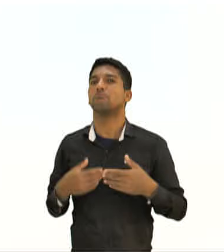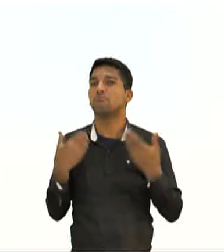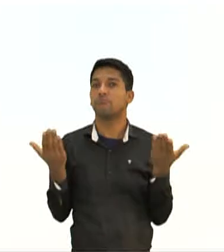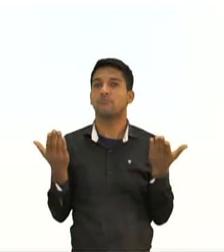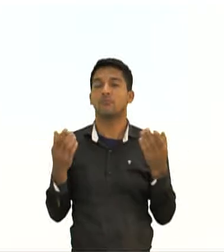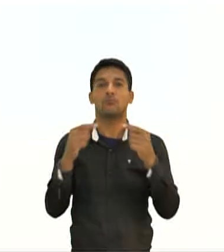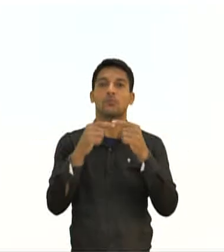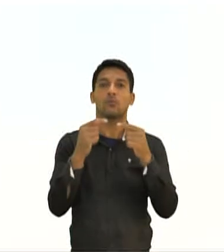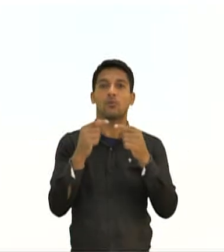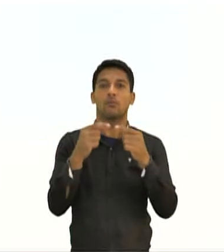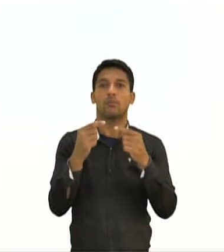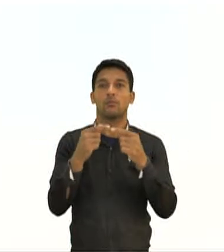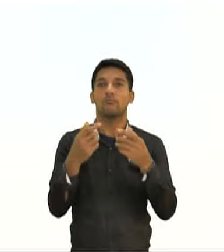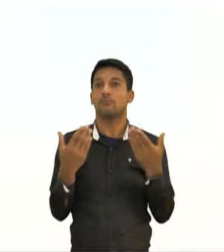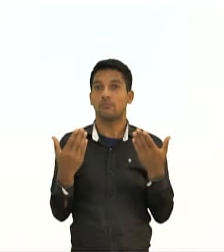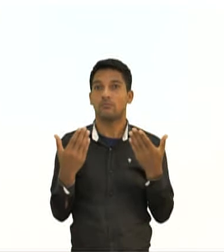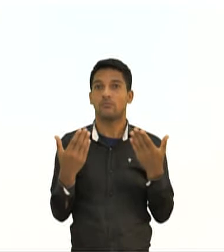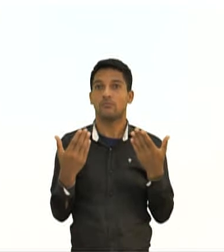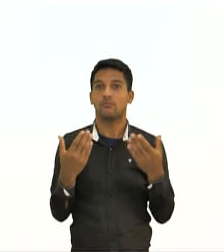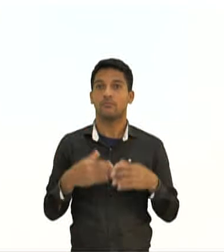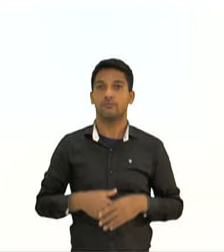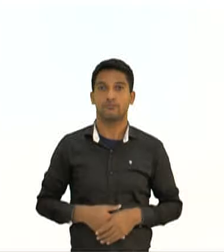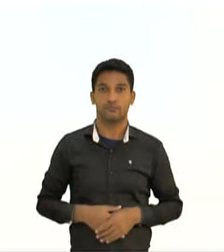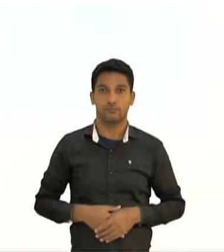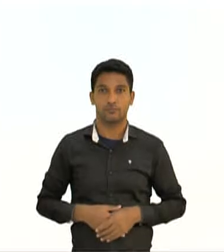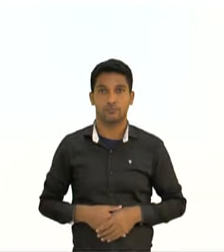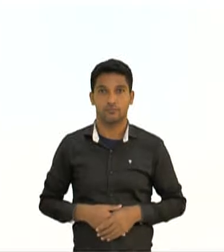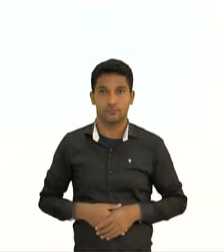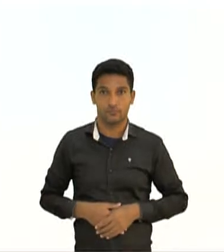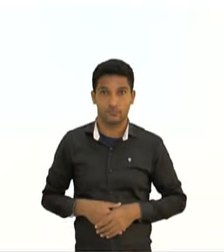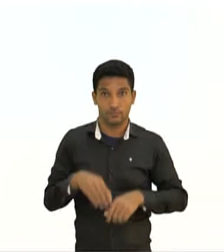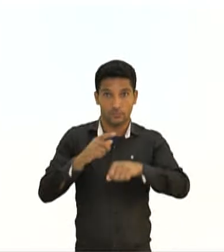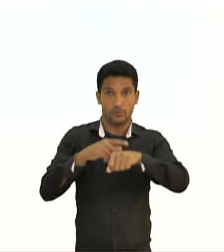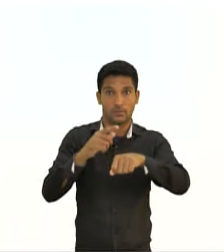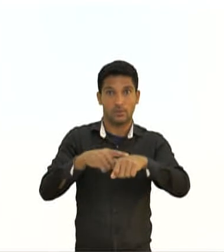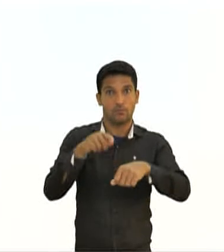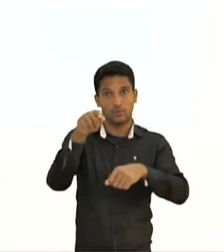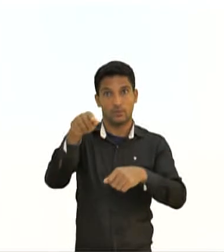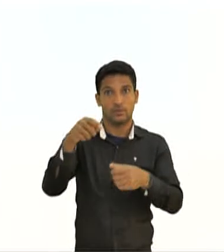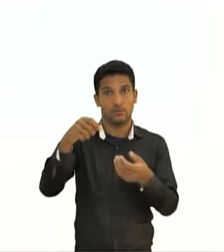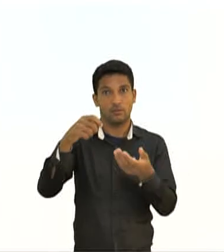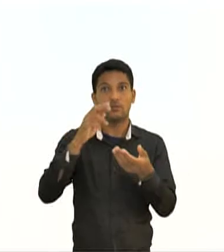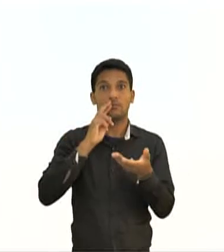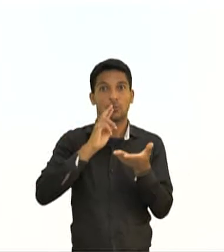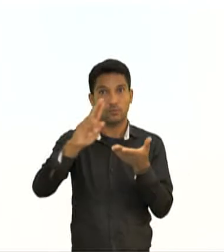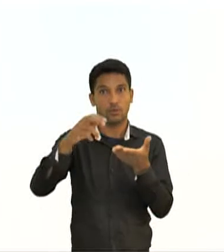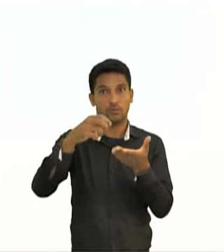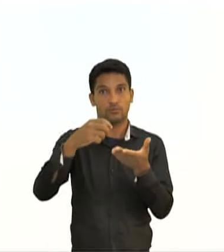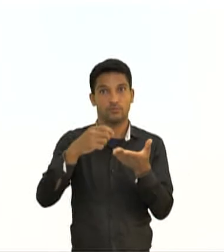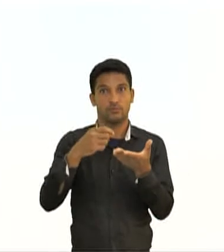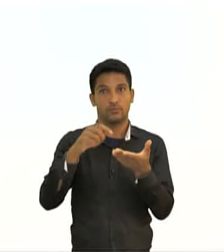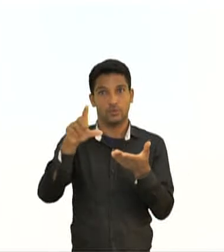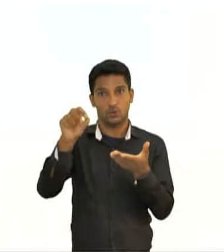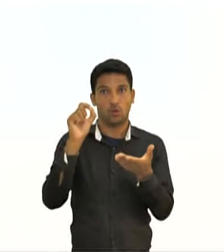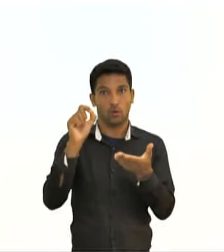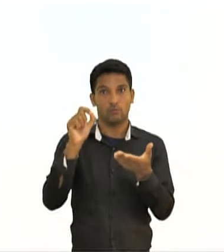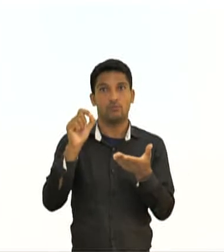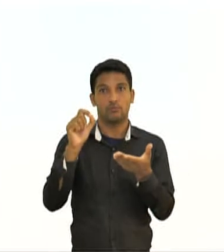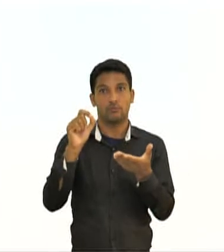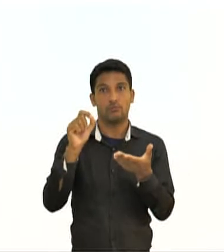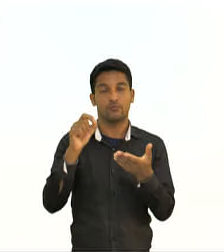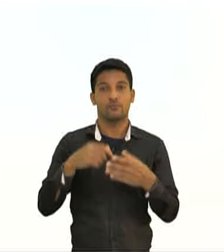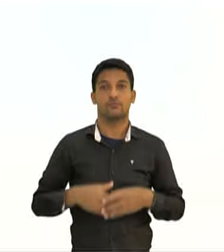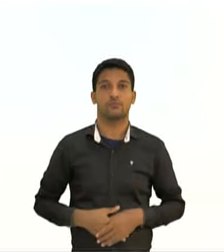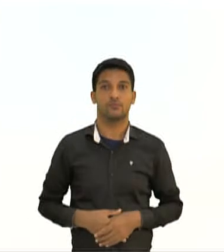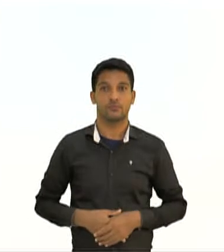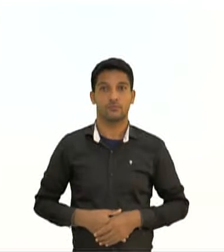com o contexto da enunciação que estamos analisando nesse momento? Um tempo para vocês elaborarem aí uma resposta, assinalando um X aí